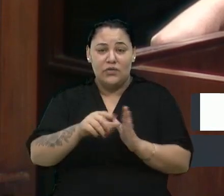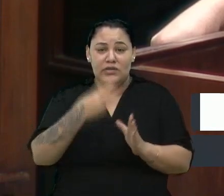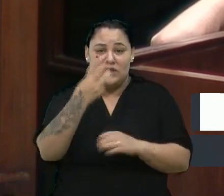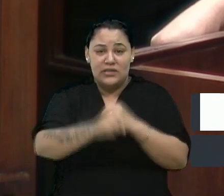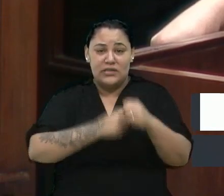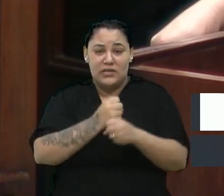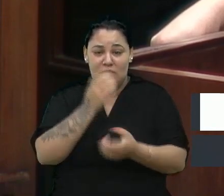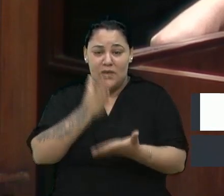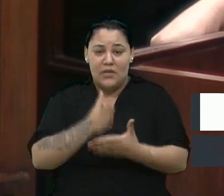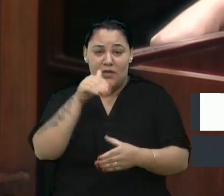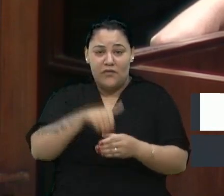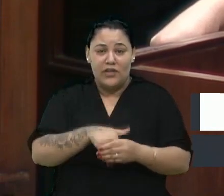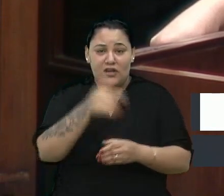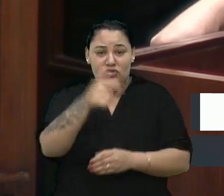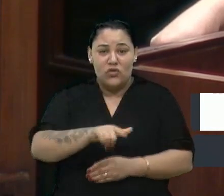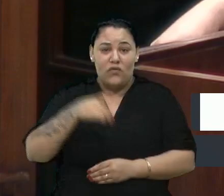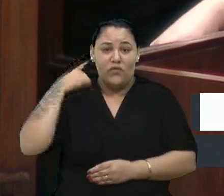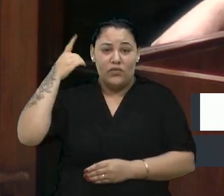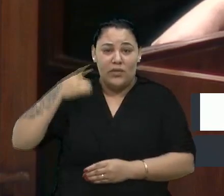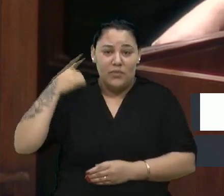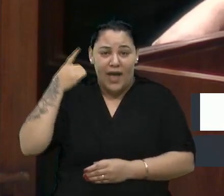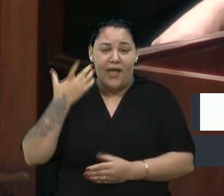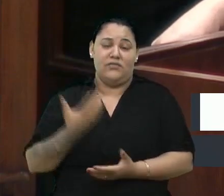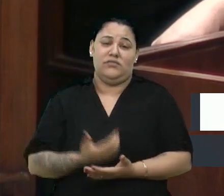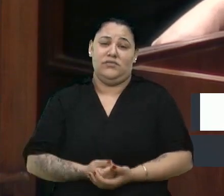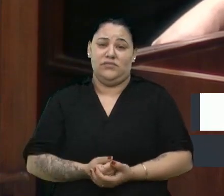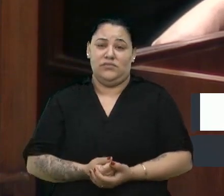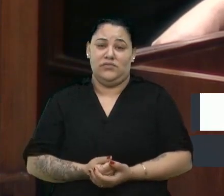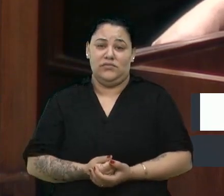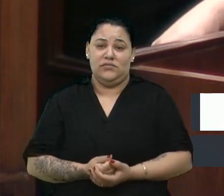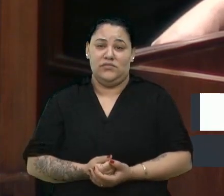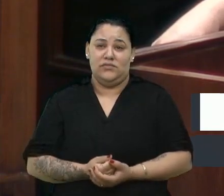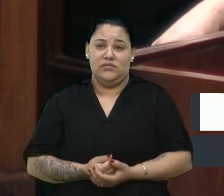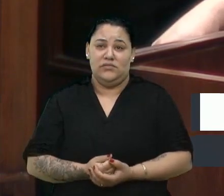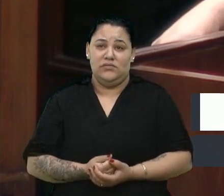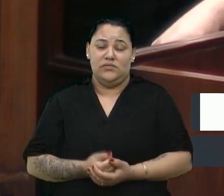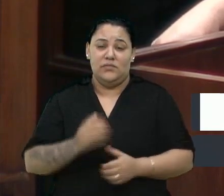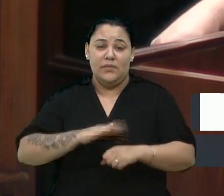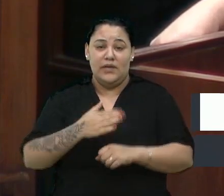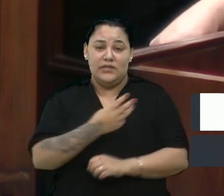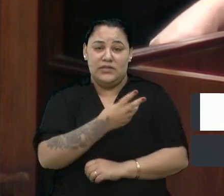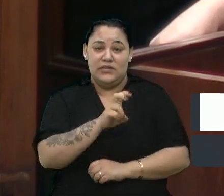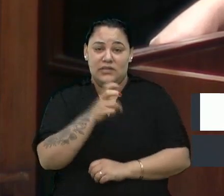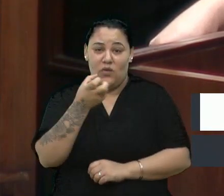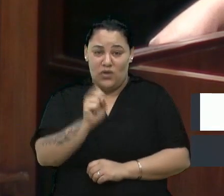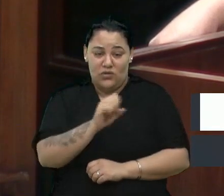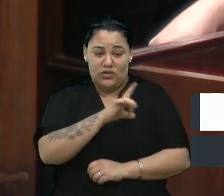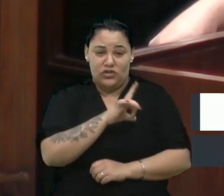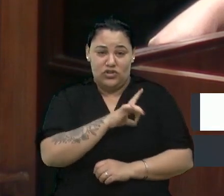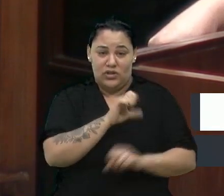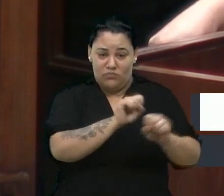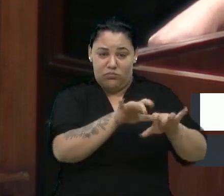novamente no deputado. Mas, desses 358 que tinha de quórum,